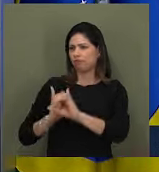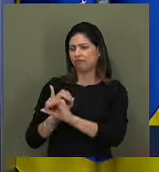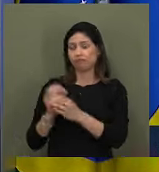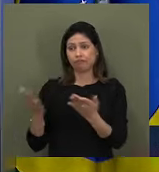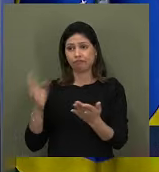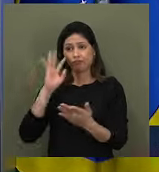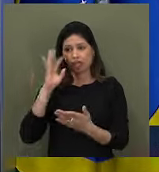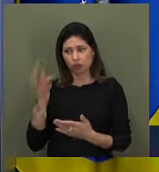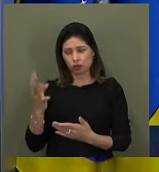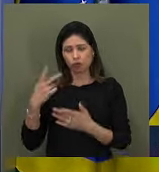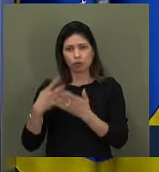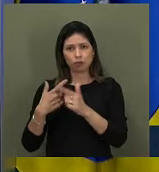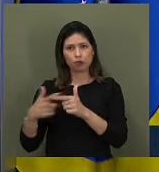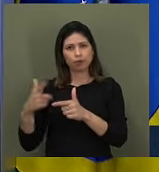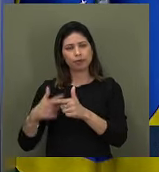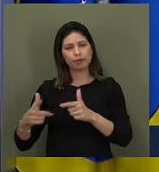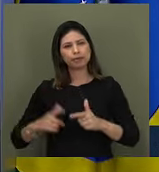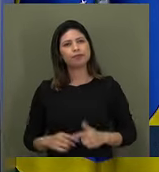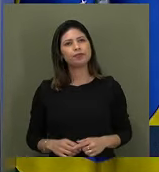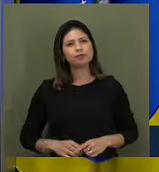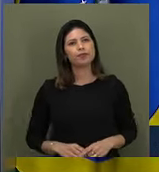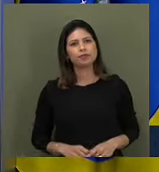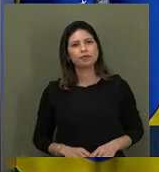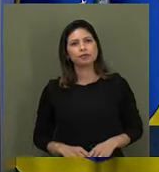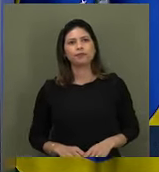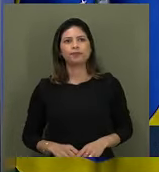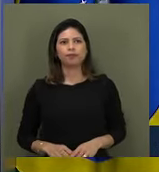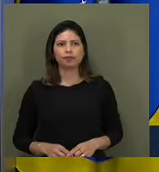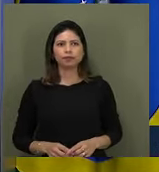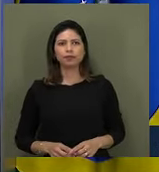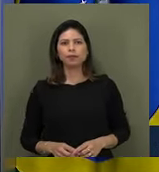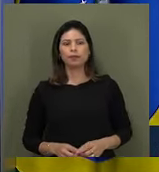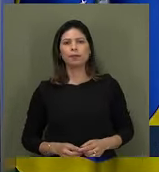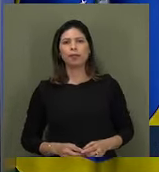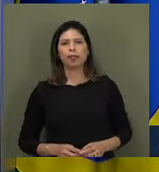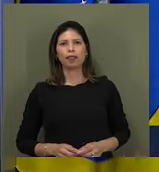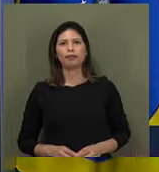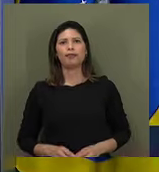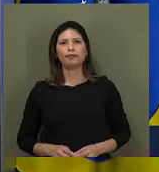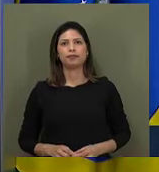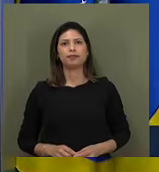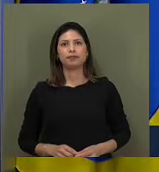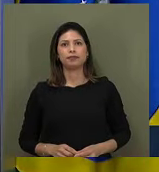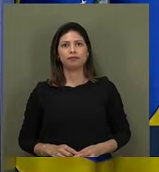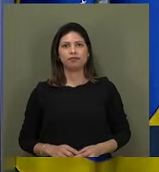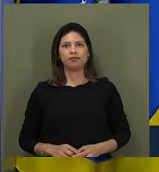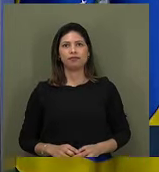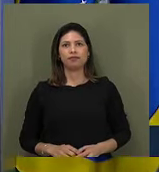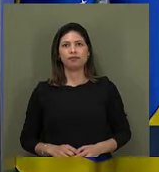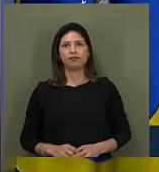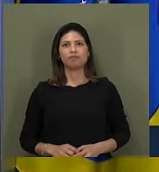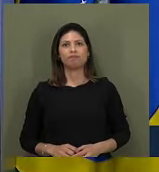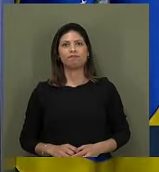e Senhoras senadoras senhores senadores finalmente Senador Espiridião a